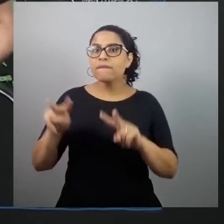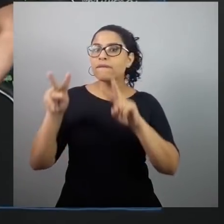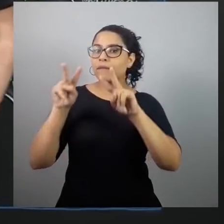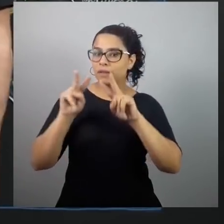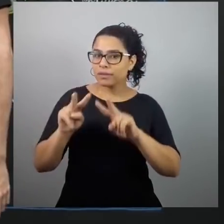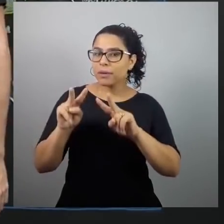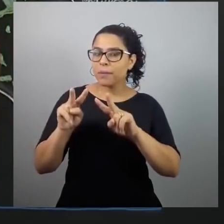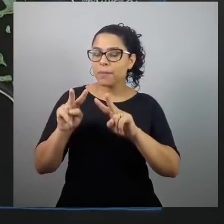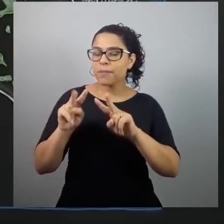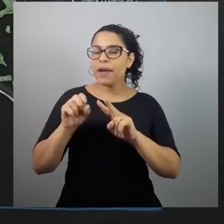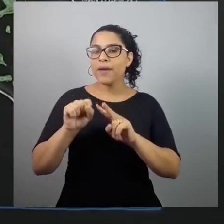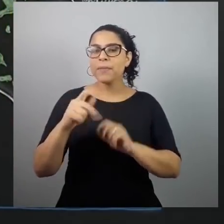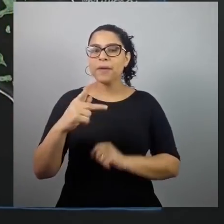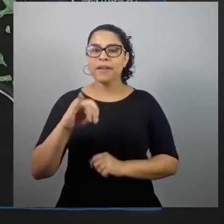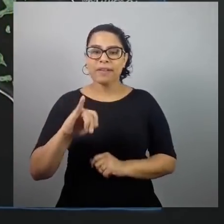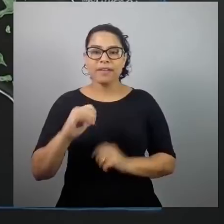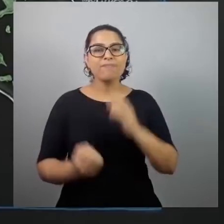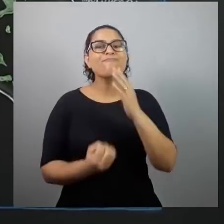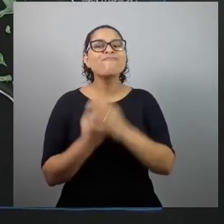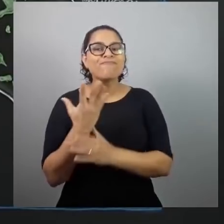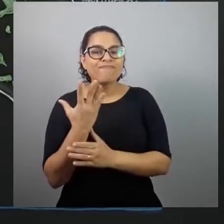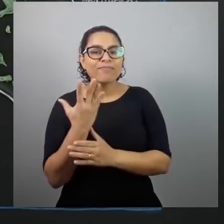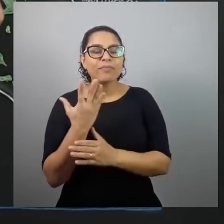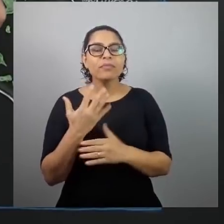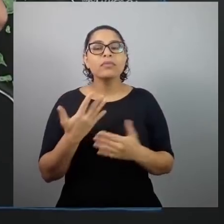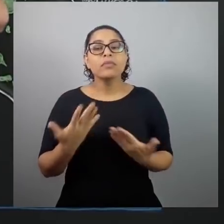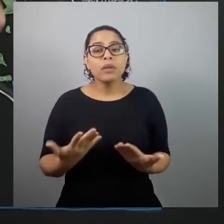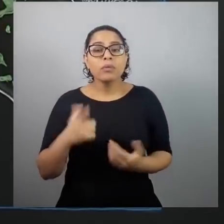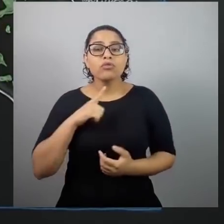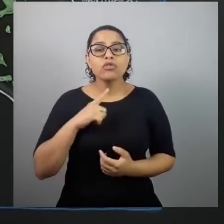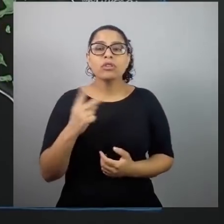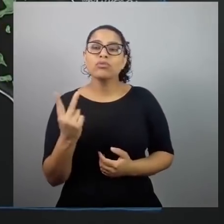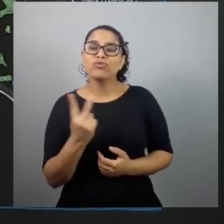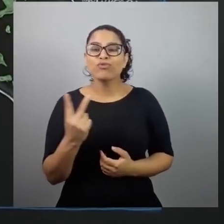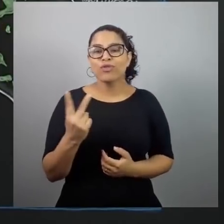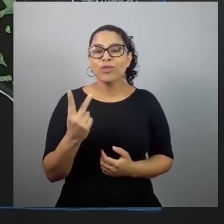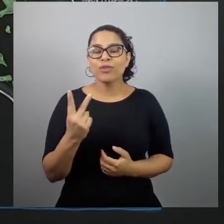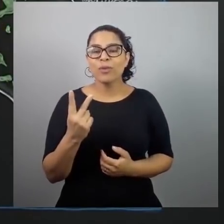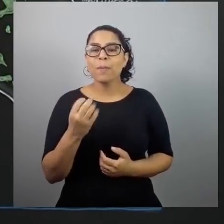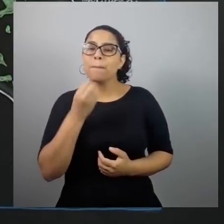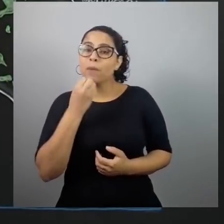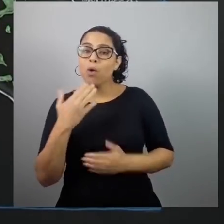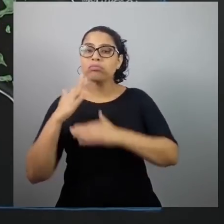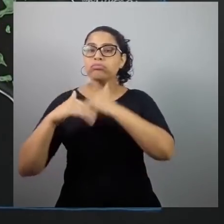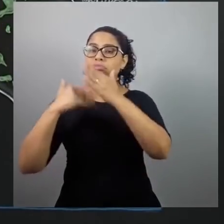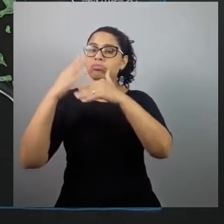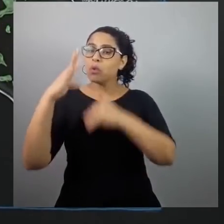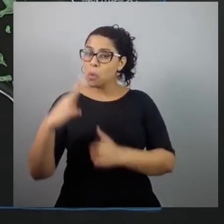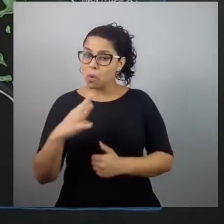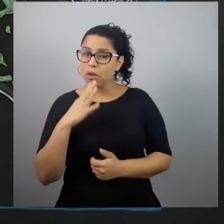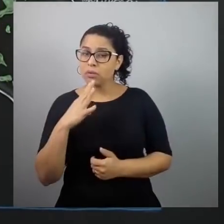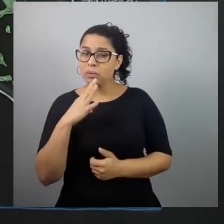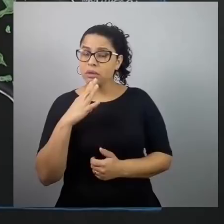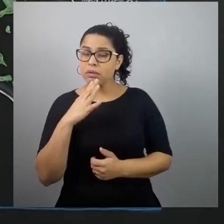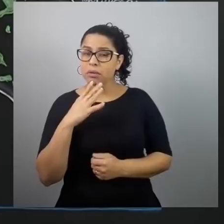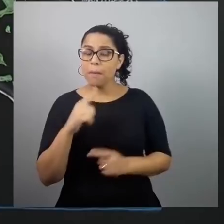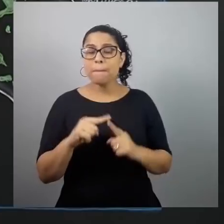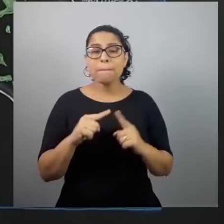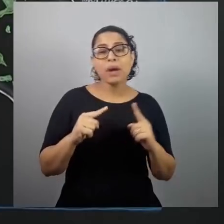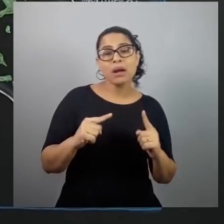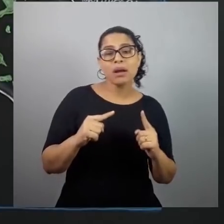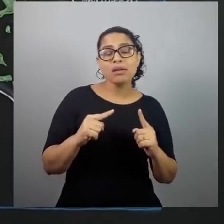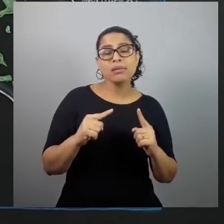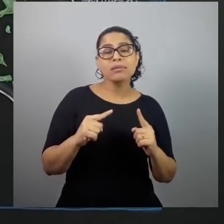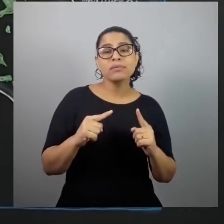ainda, o SPI foi criado. Então, tinha esses dois lados, né? Por um lado, era um avanço de conhecimento, por outro